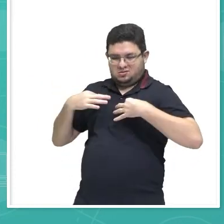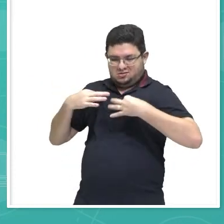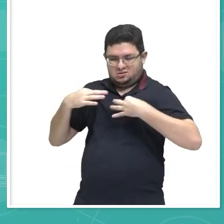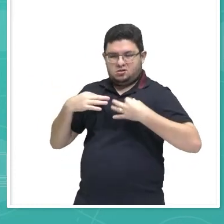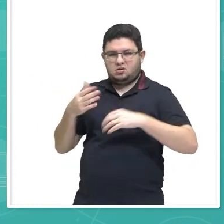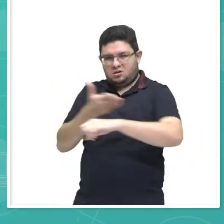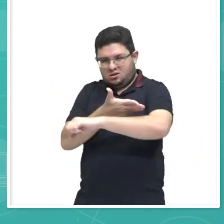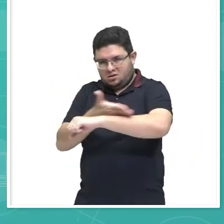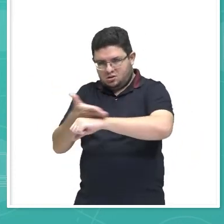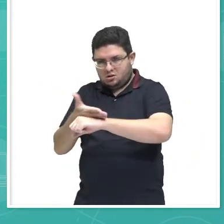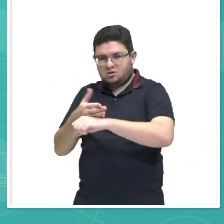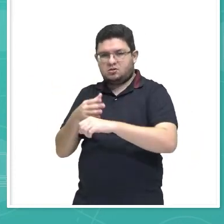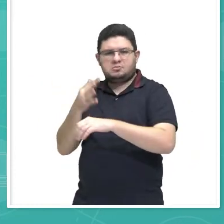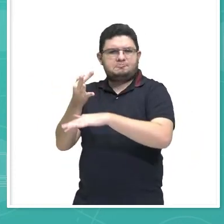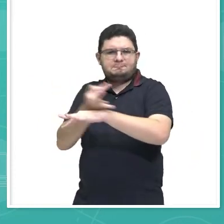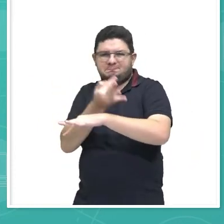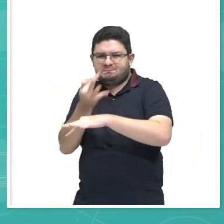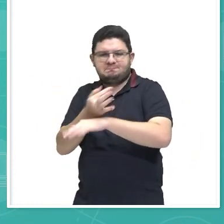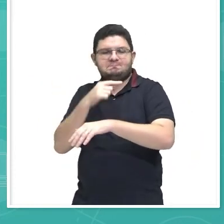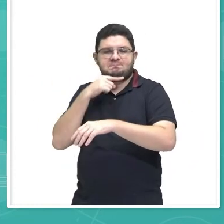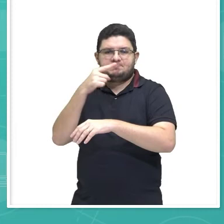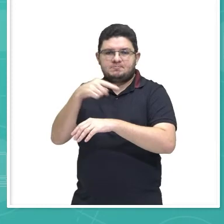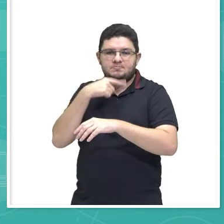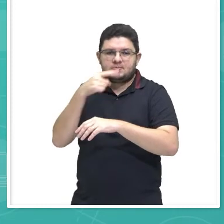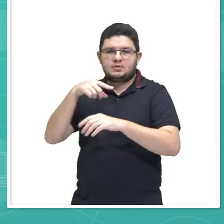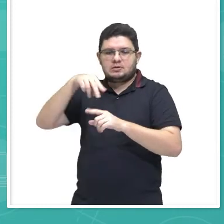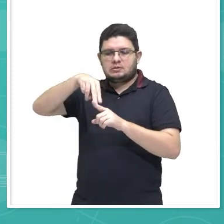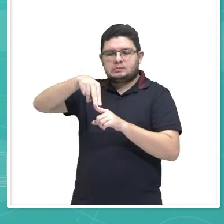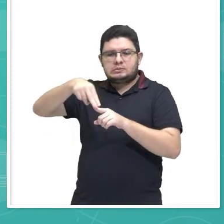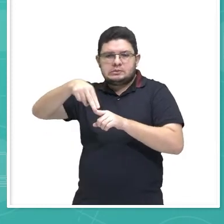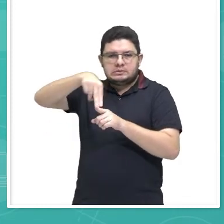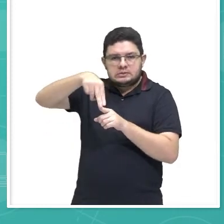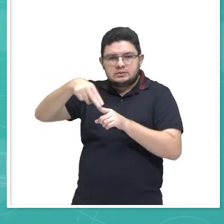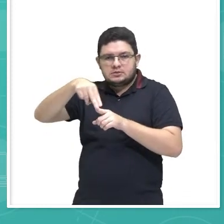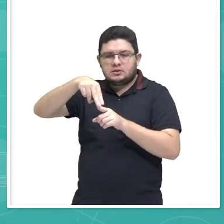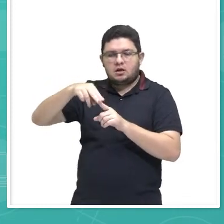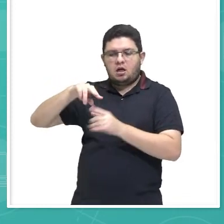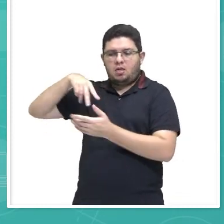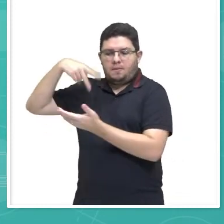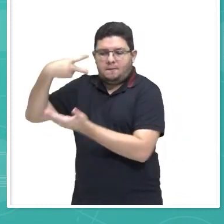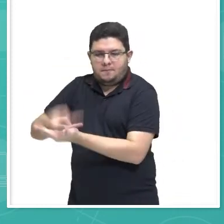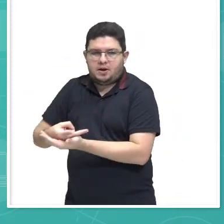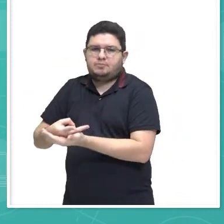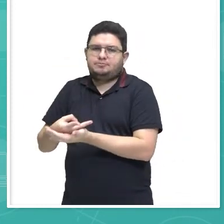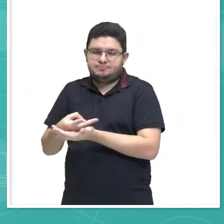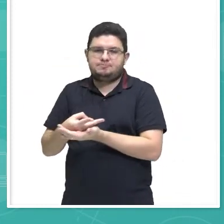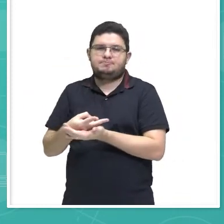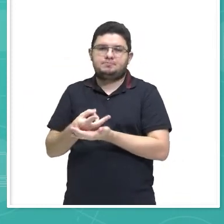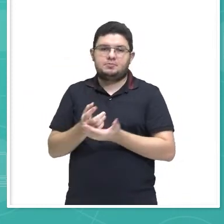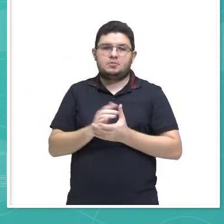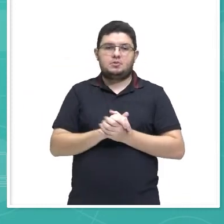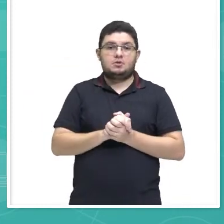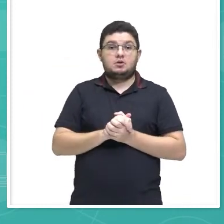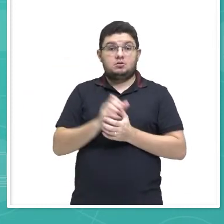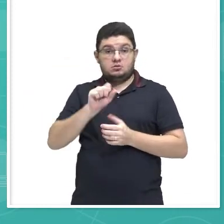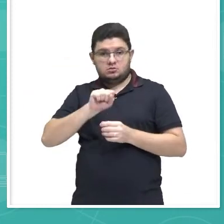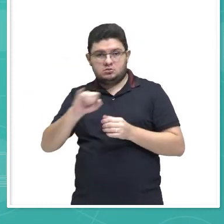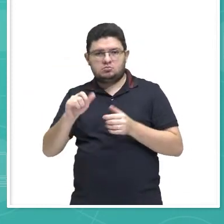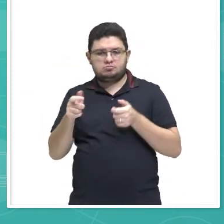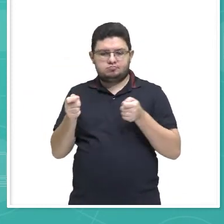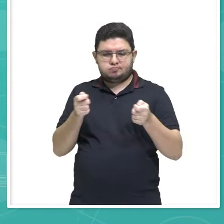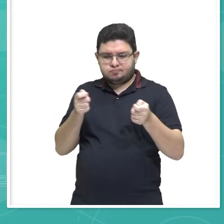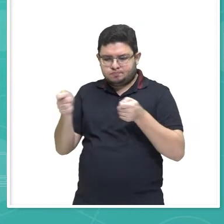ao movimento e acabe caindo, vindo ao chão. Então, isso é saber utilizar o seu corpo de uma forma eficiente